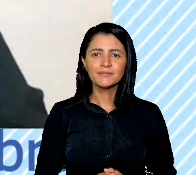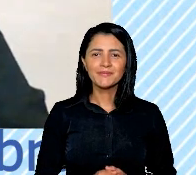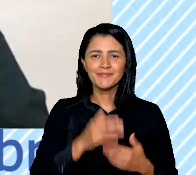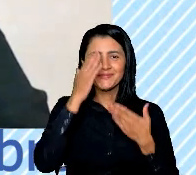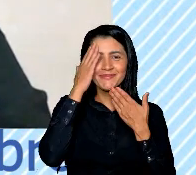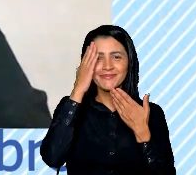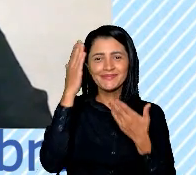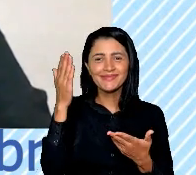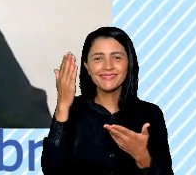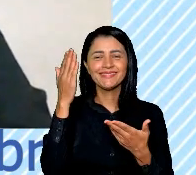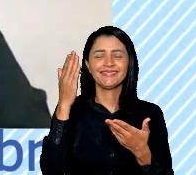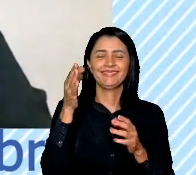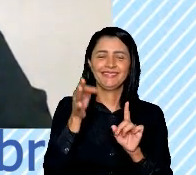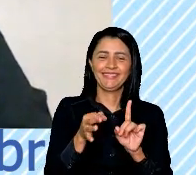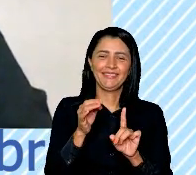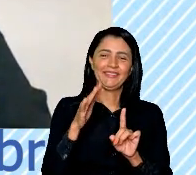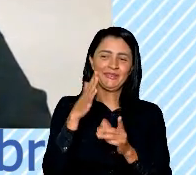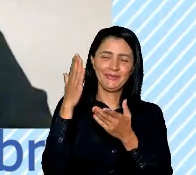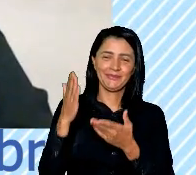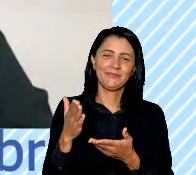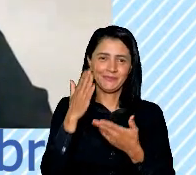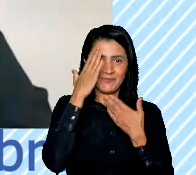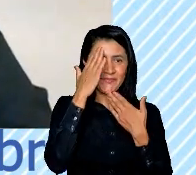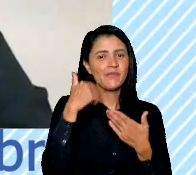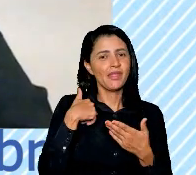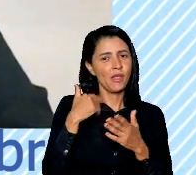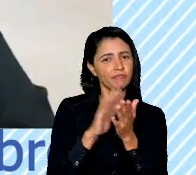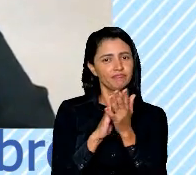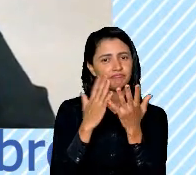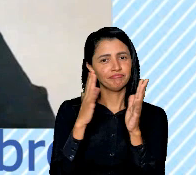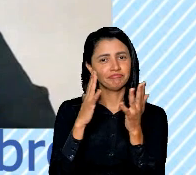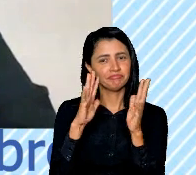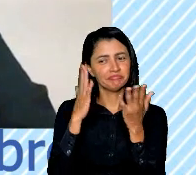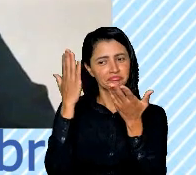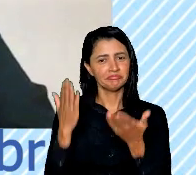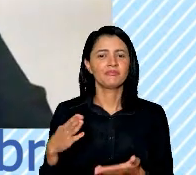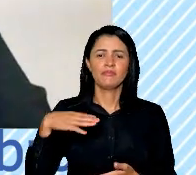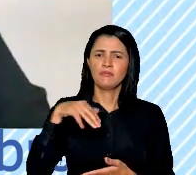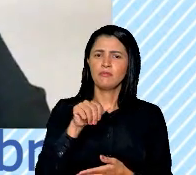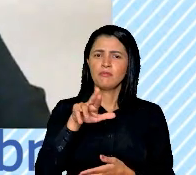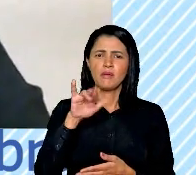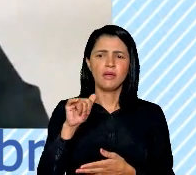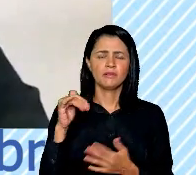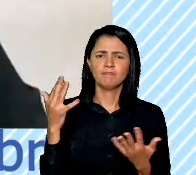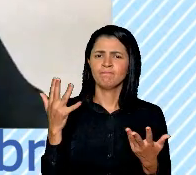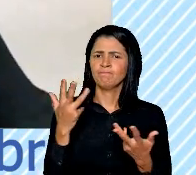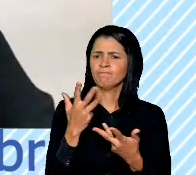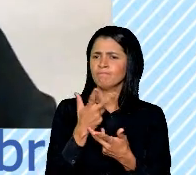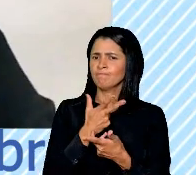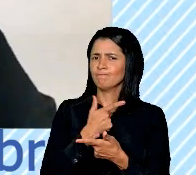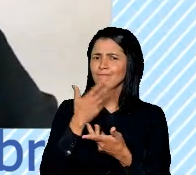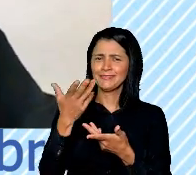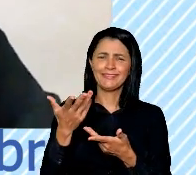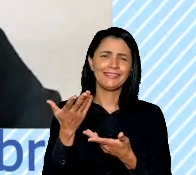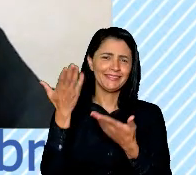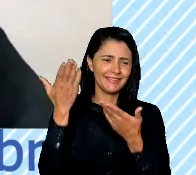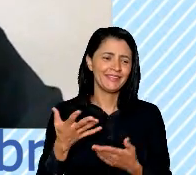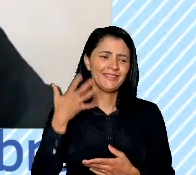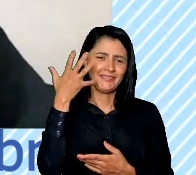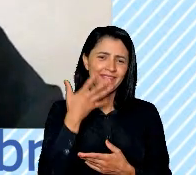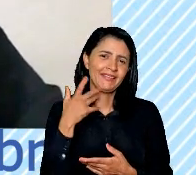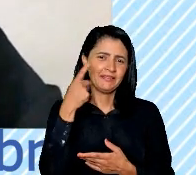Obrigada, desembargadora Terezinha. Eu gostaria de parabenizar a doutora Márcia pela brilhante fala.